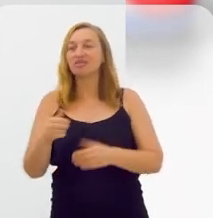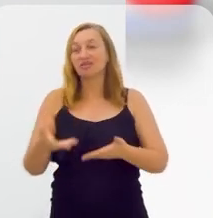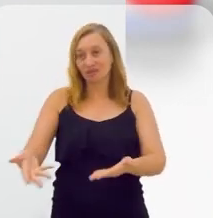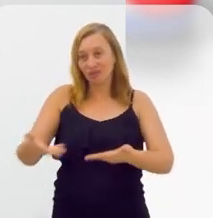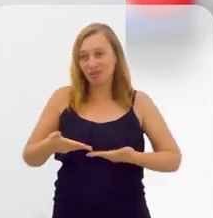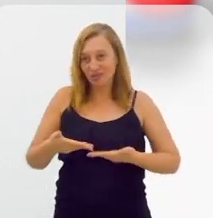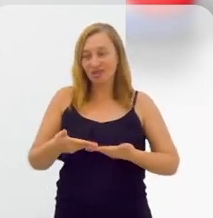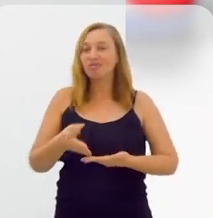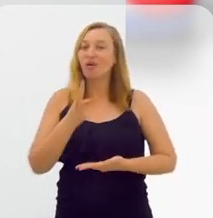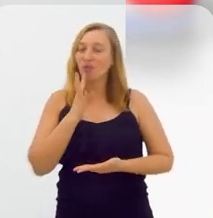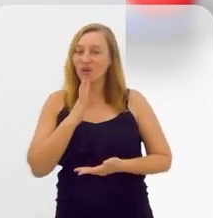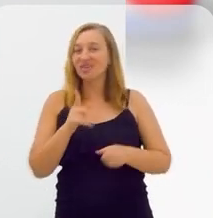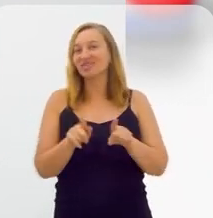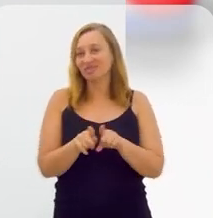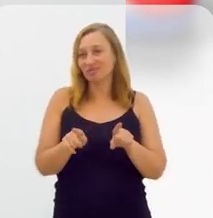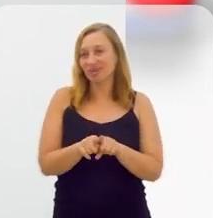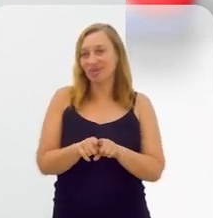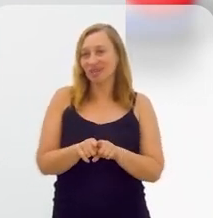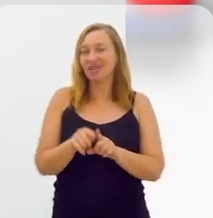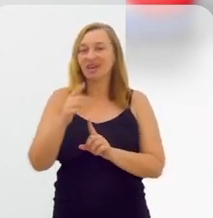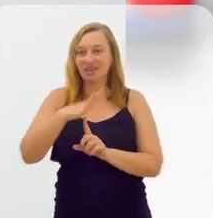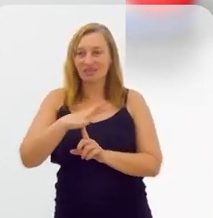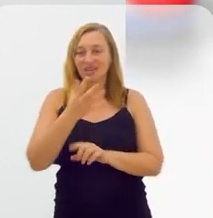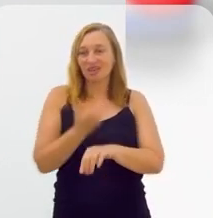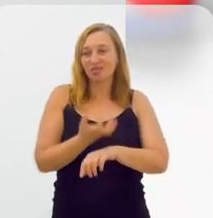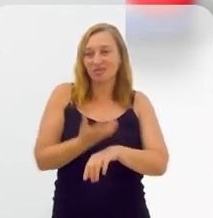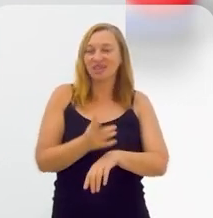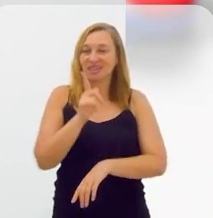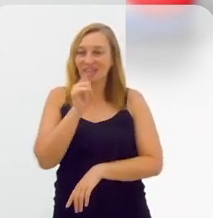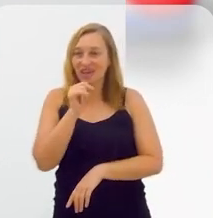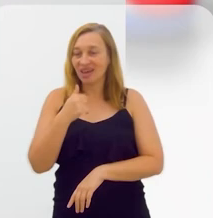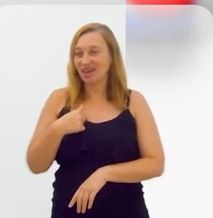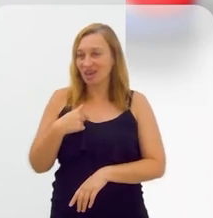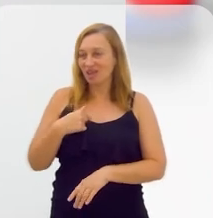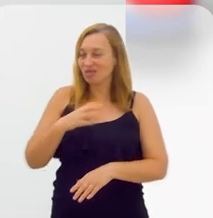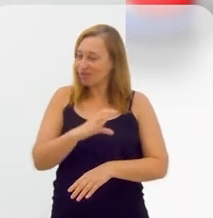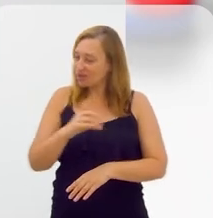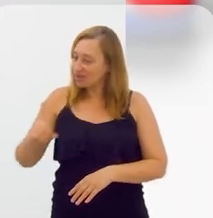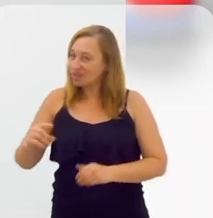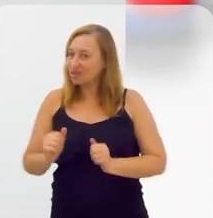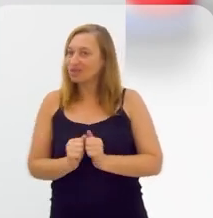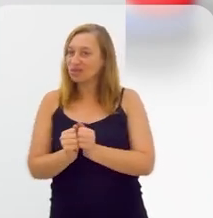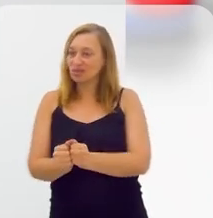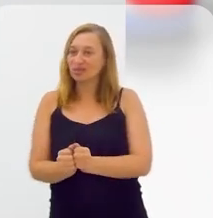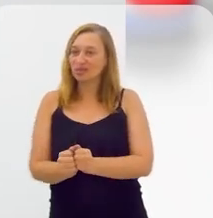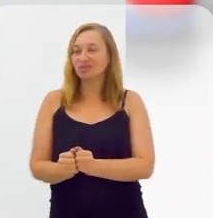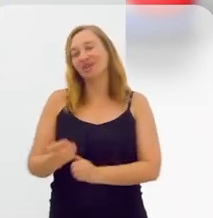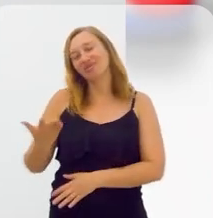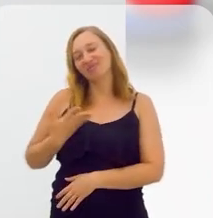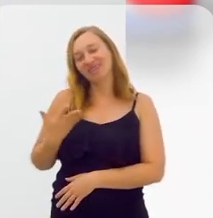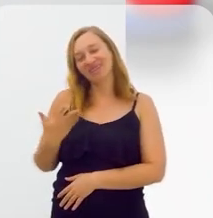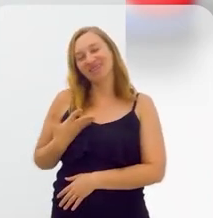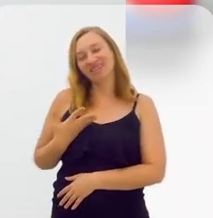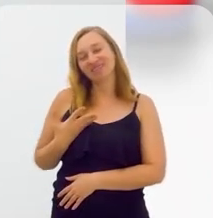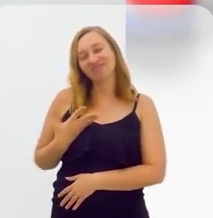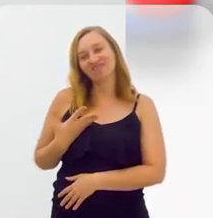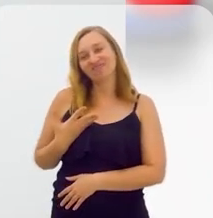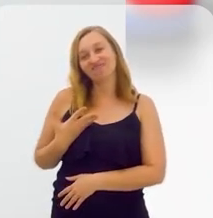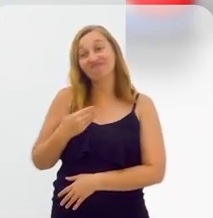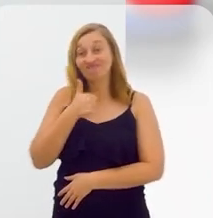convite estendido aí, para que conheçam também a Feira da Praça das Águas, onde eu coordeno com as minhas